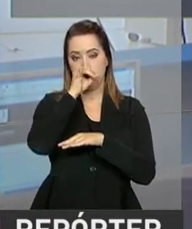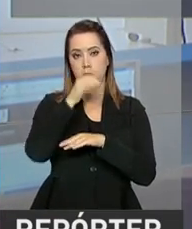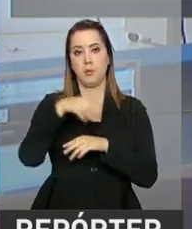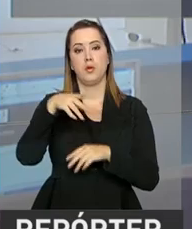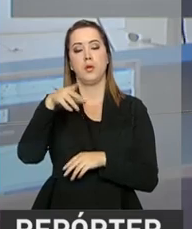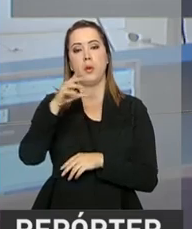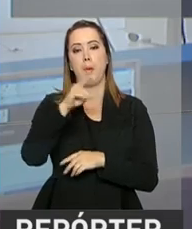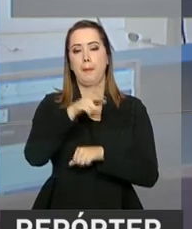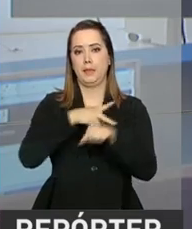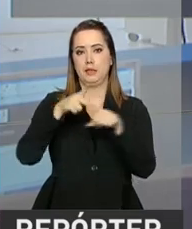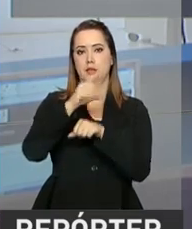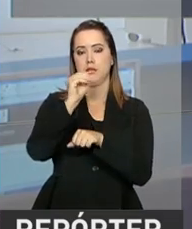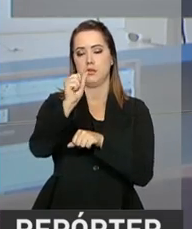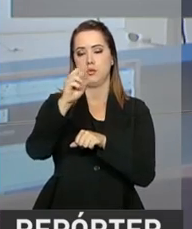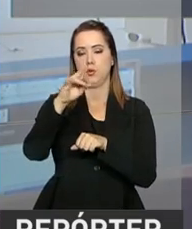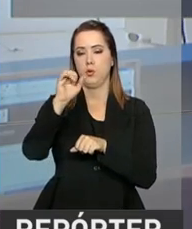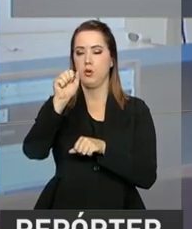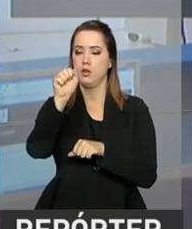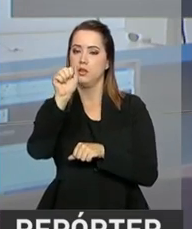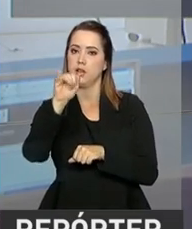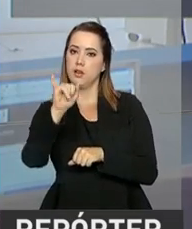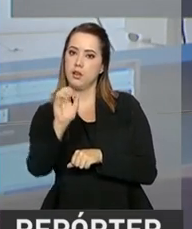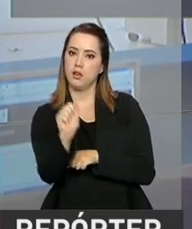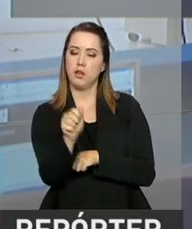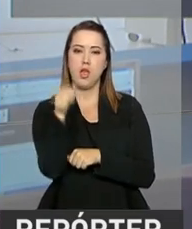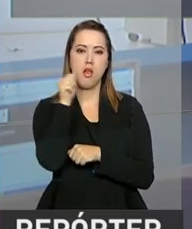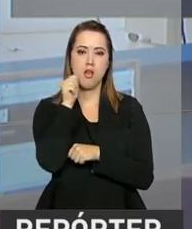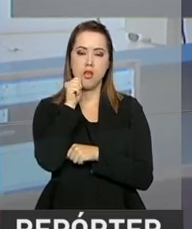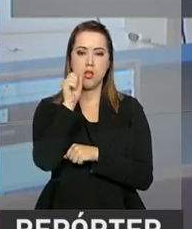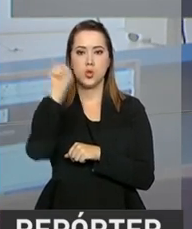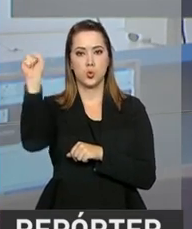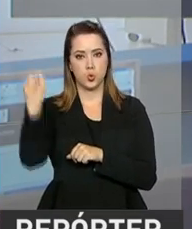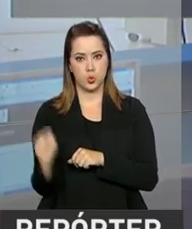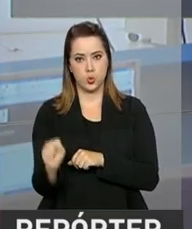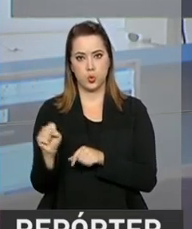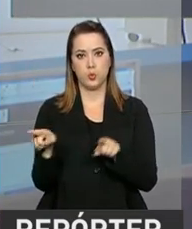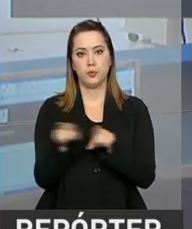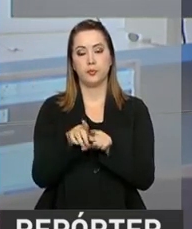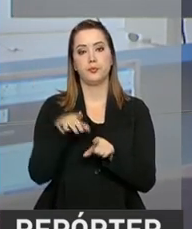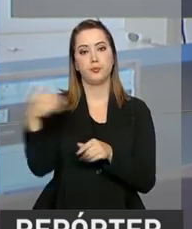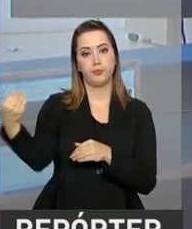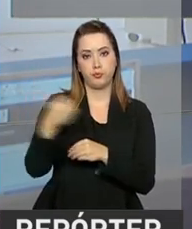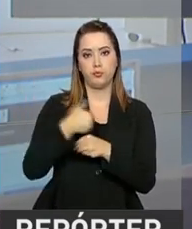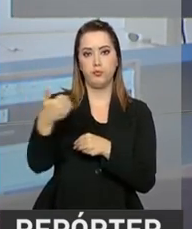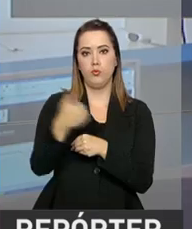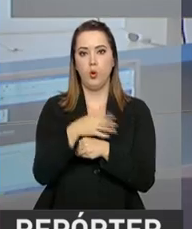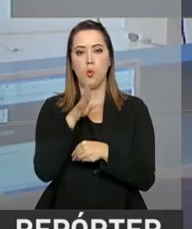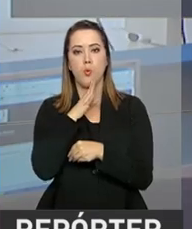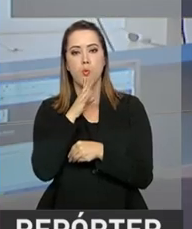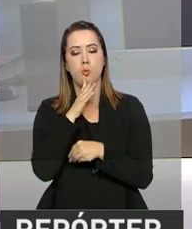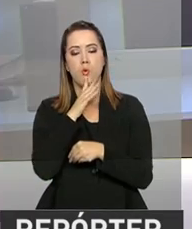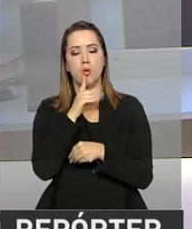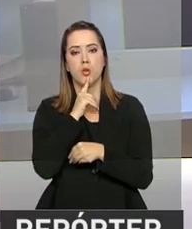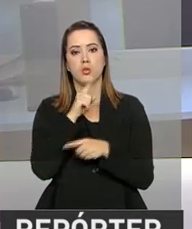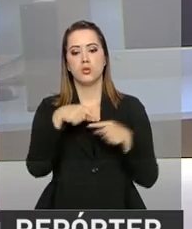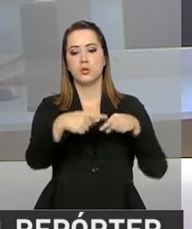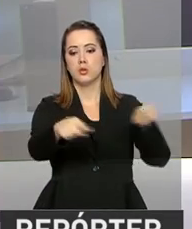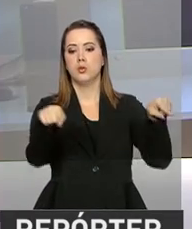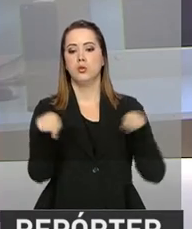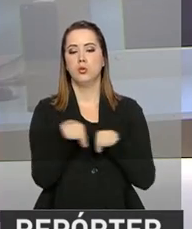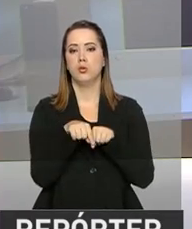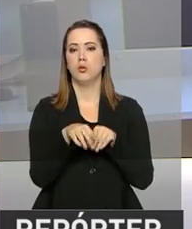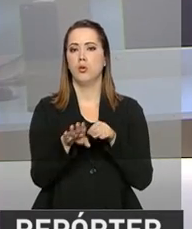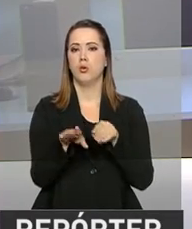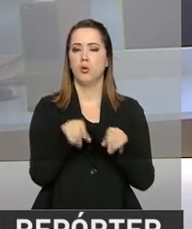técnicos do governo sul coreano devem vir ao Brasil para iniciar uma série de visitas a frigoríficos as visitas vão ser